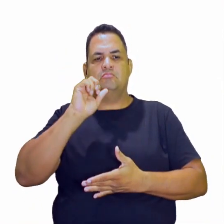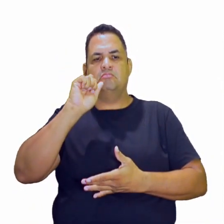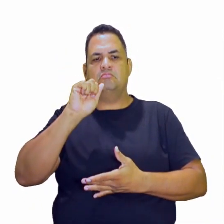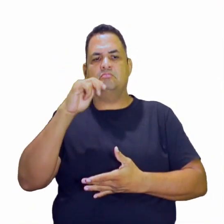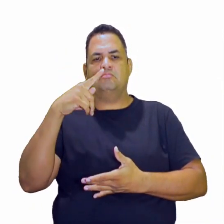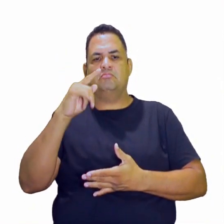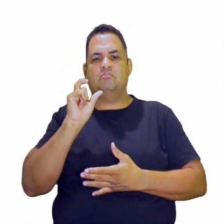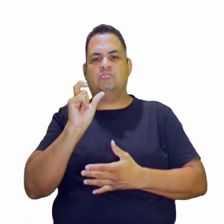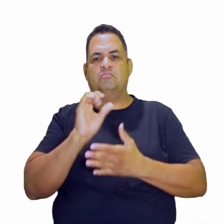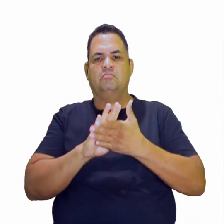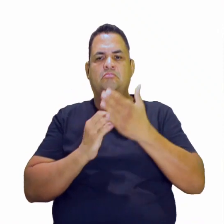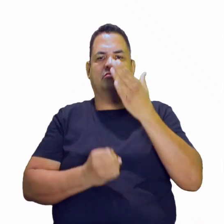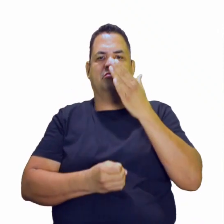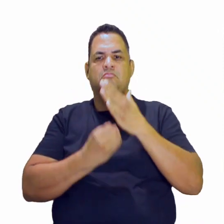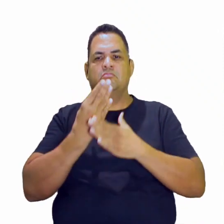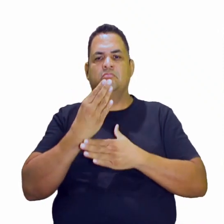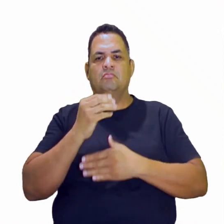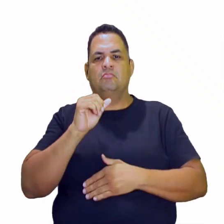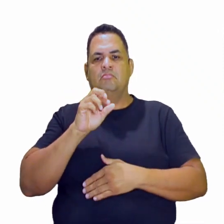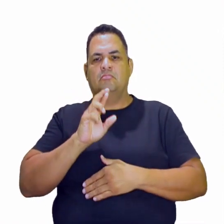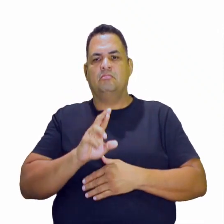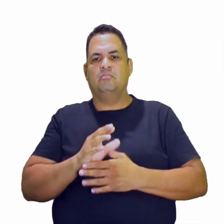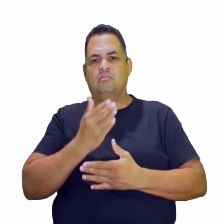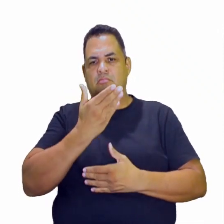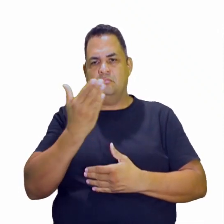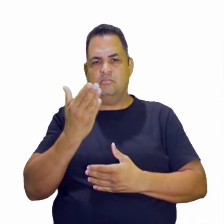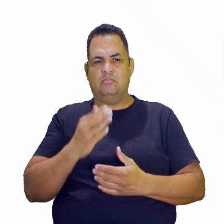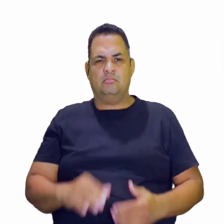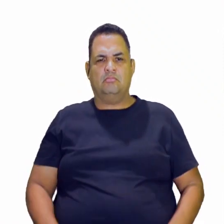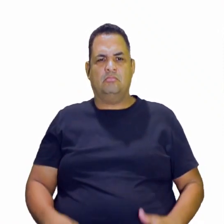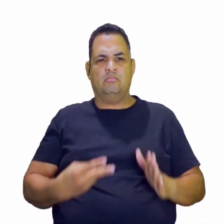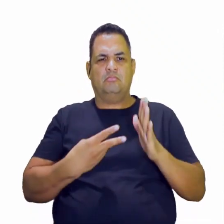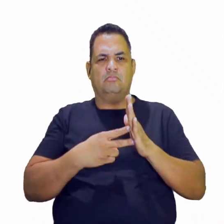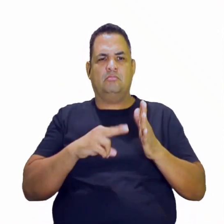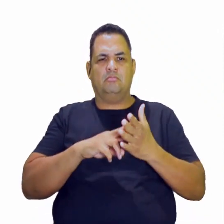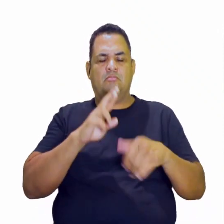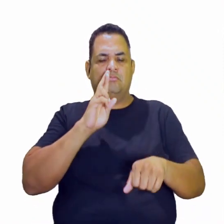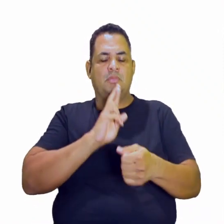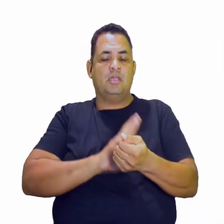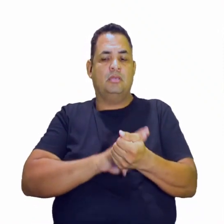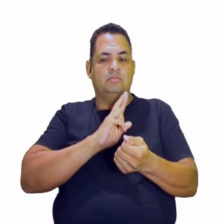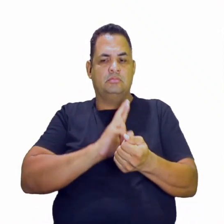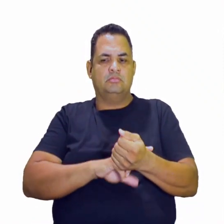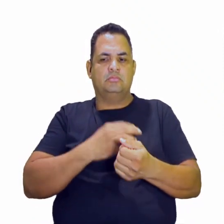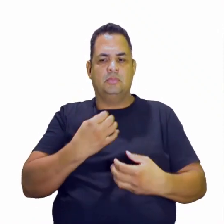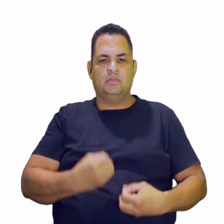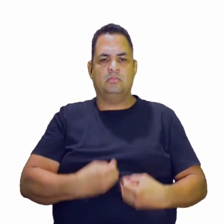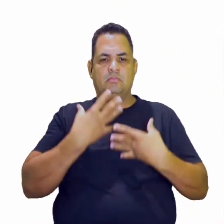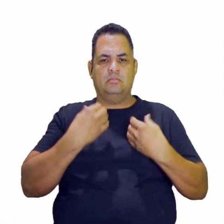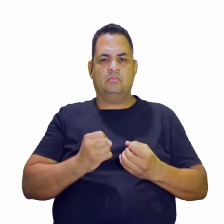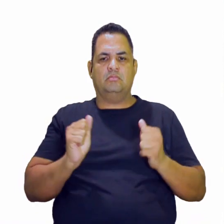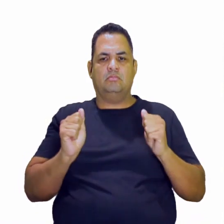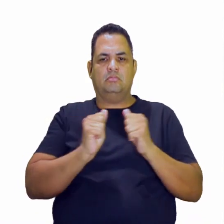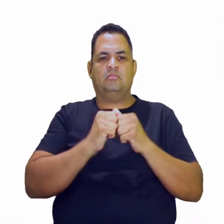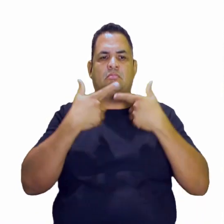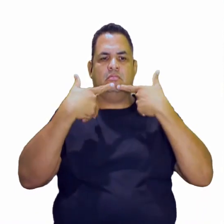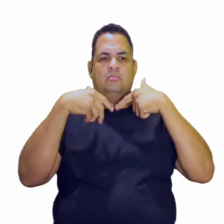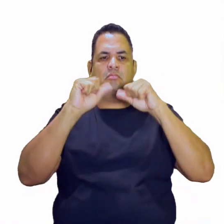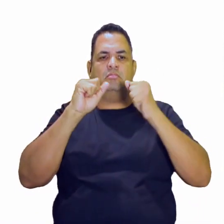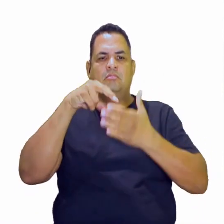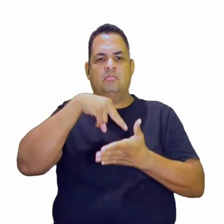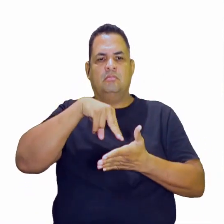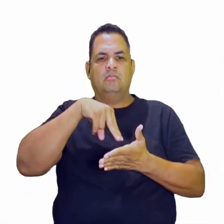palavra formada pelas iniciais, que quer dizer, significa ritmo e poesia, junto com as linguagens